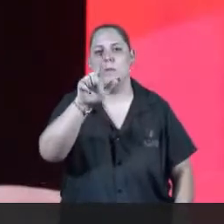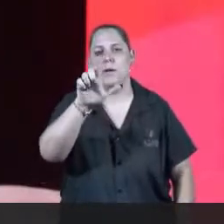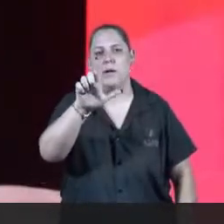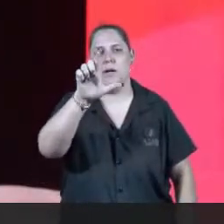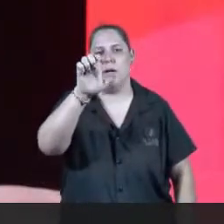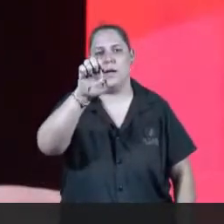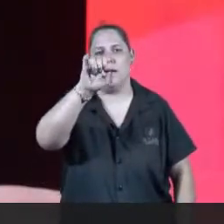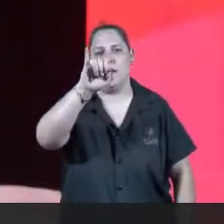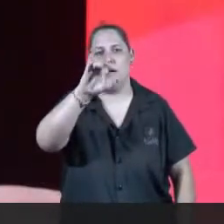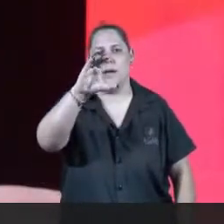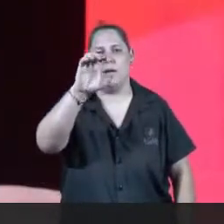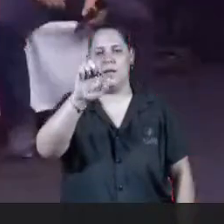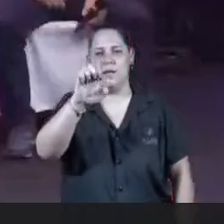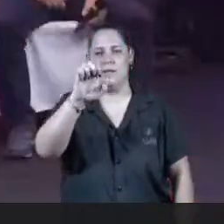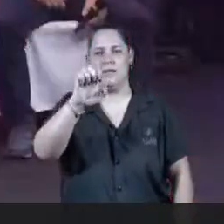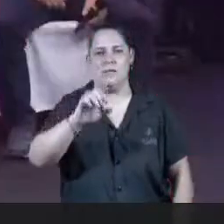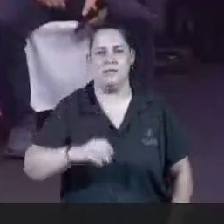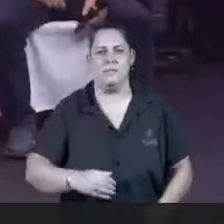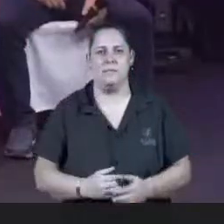Hoffmann.